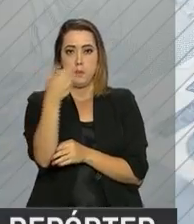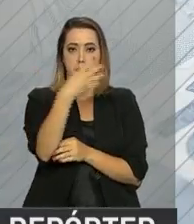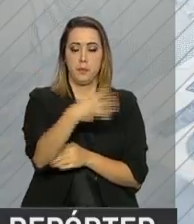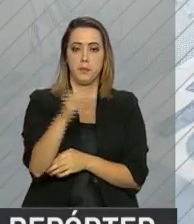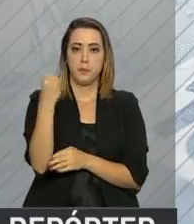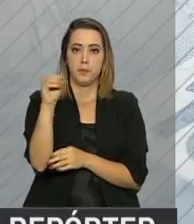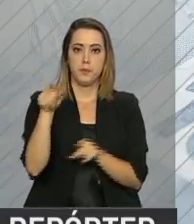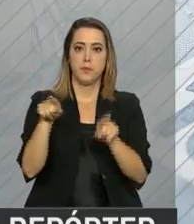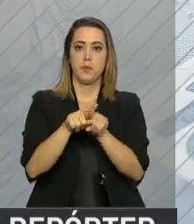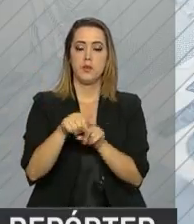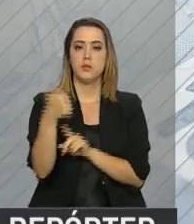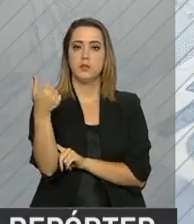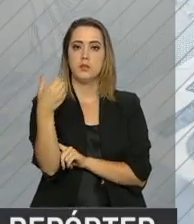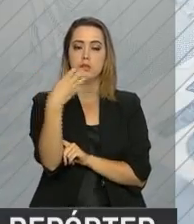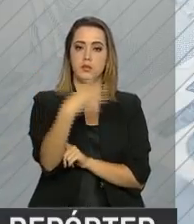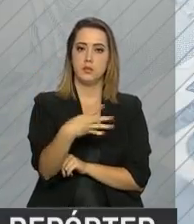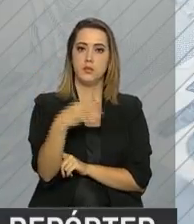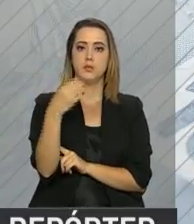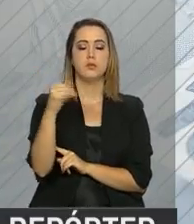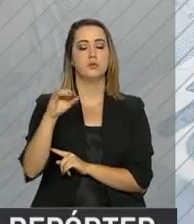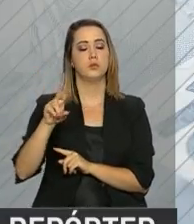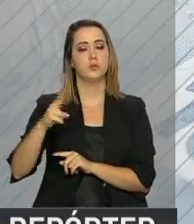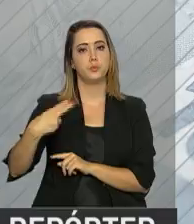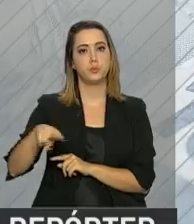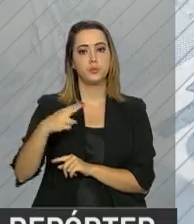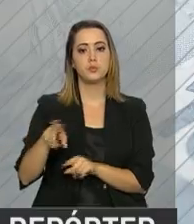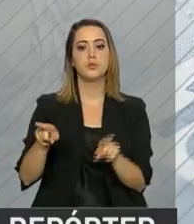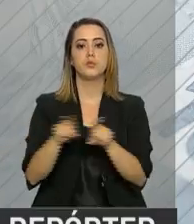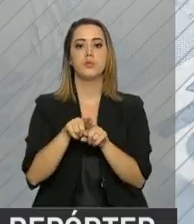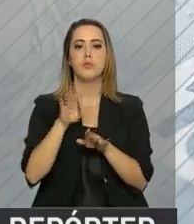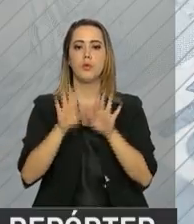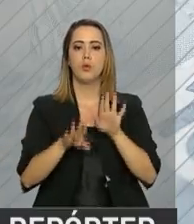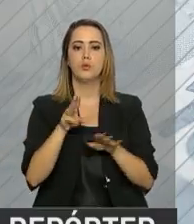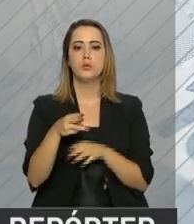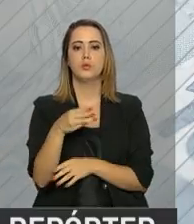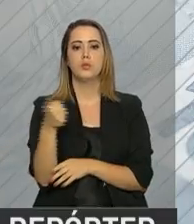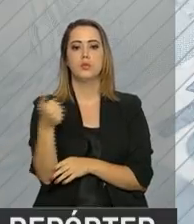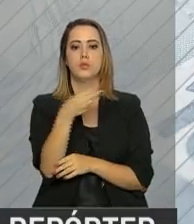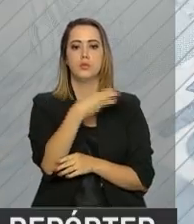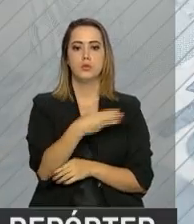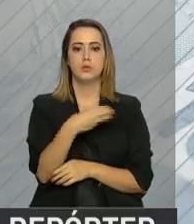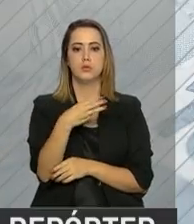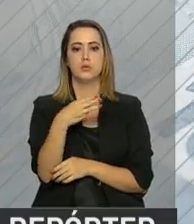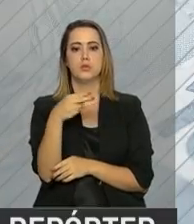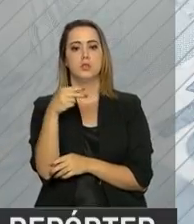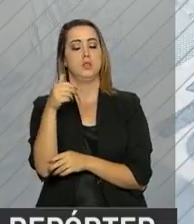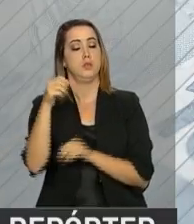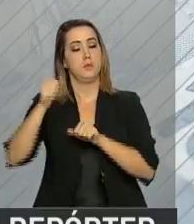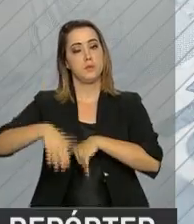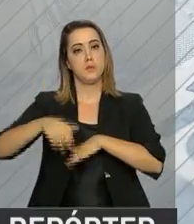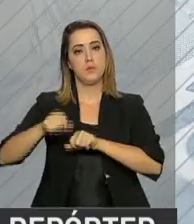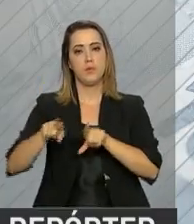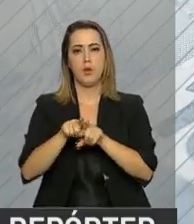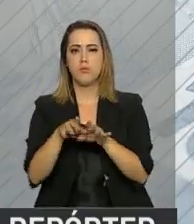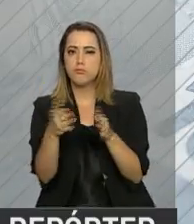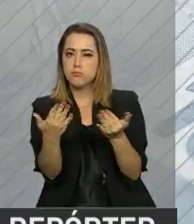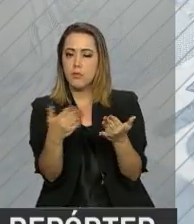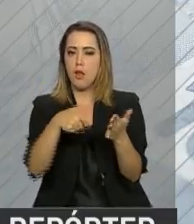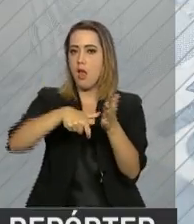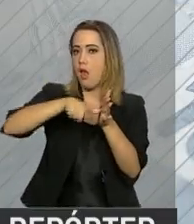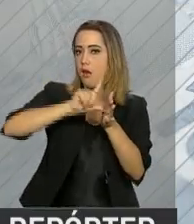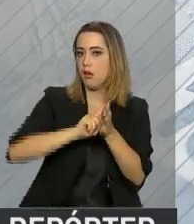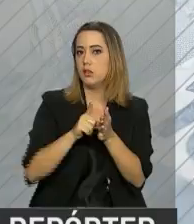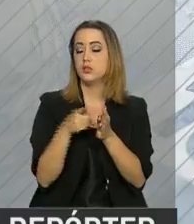e comparados com aqueles vigentes entre 15 de setembro e 13 de outubro esse indicador é considerado uma prévia o dado